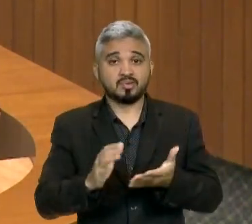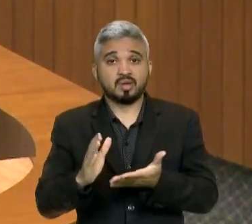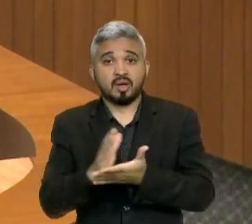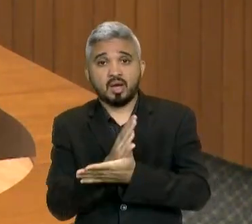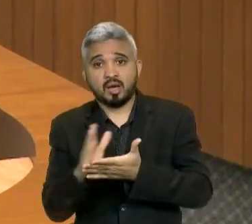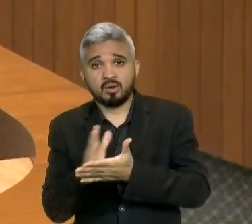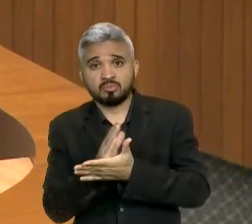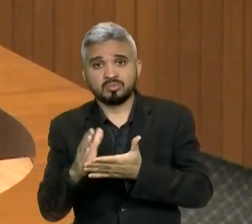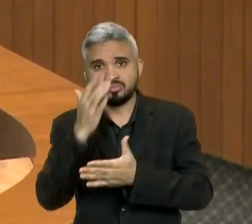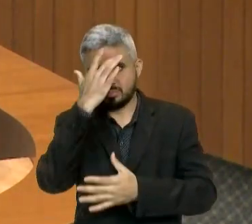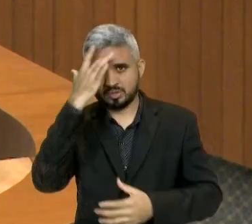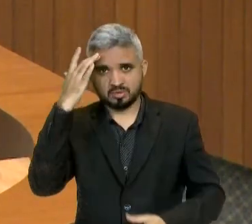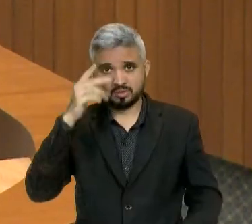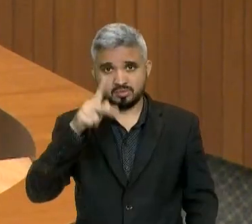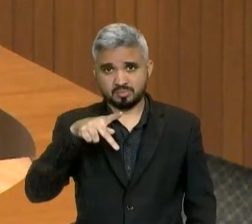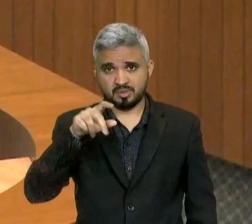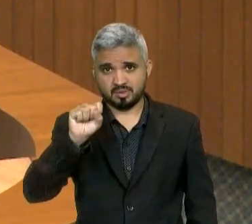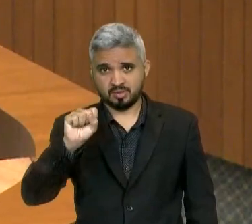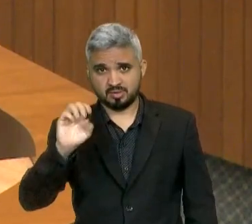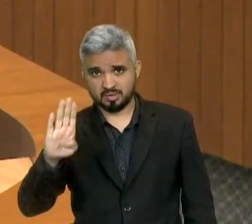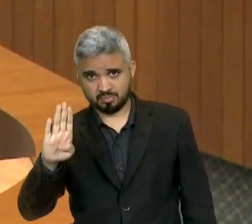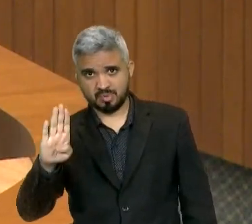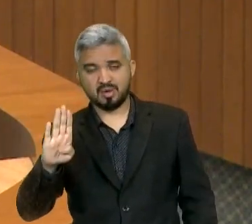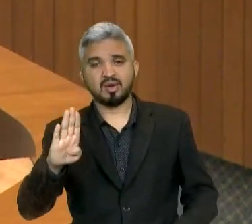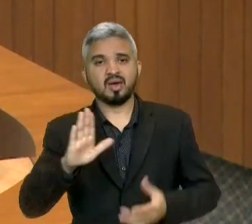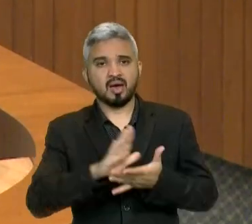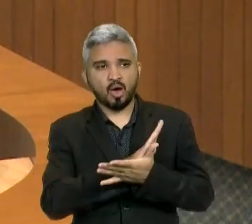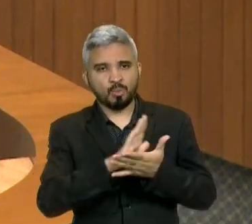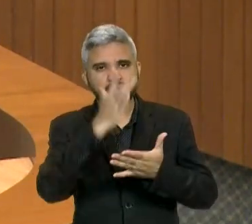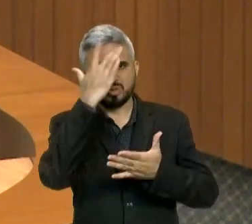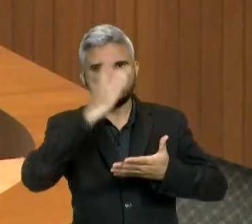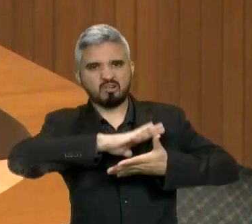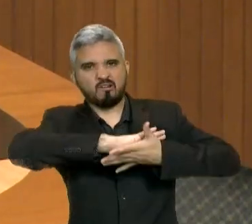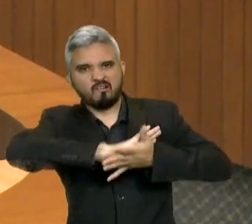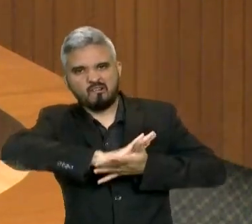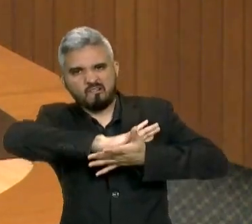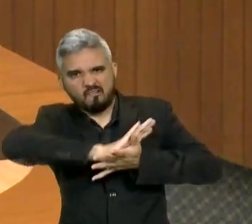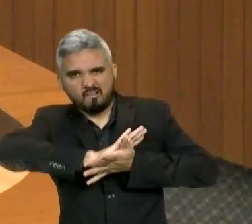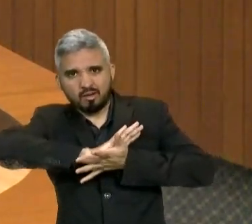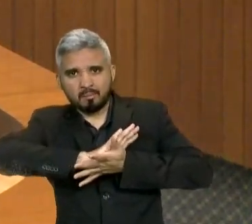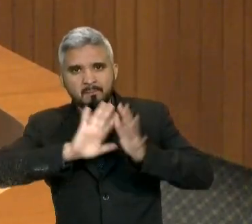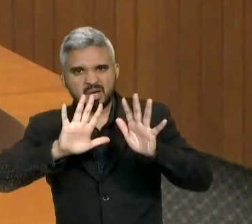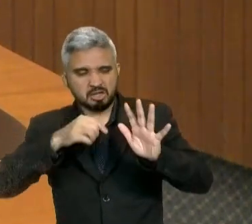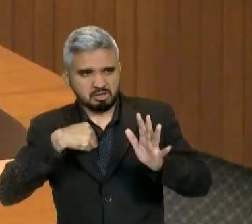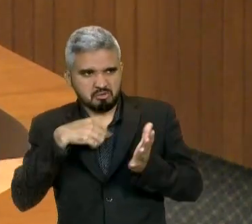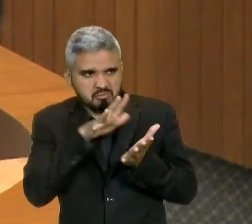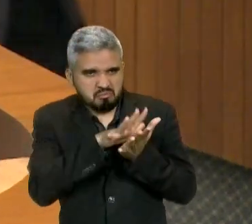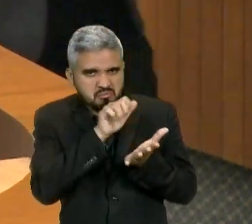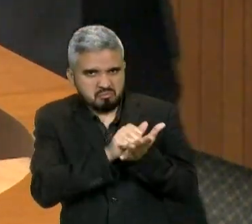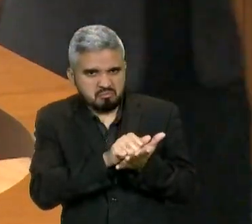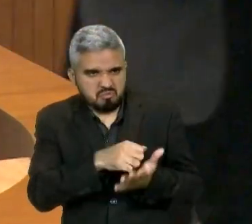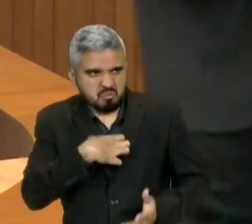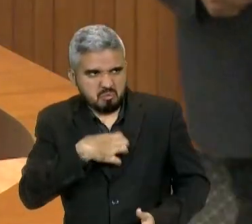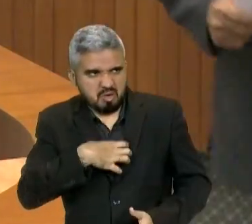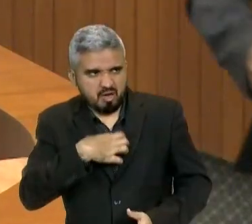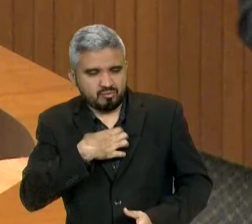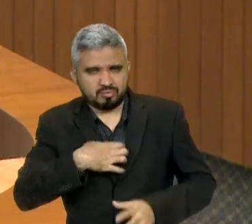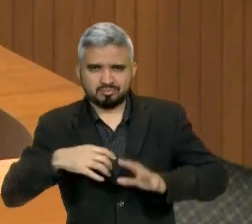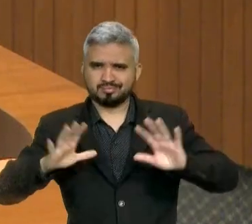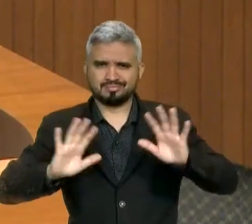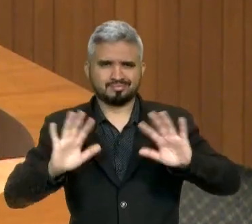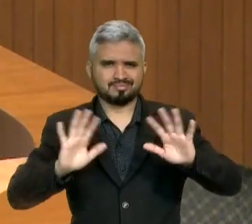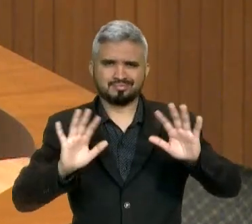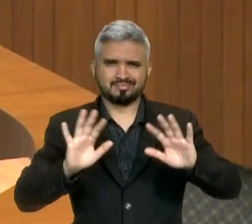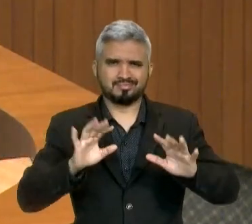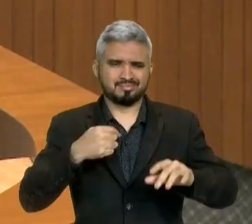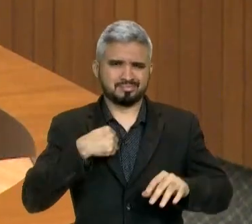me maltrataram bastante nesse processo, mas eu não levo para dentro do meu coração isso em relação às pessoas